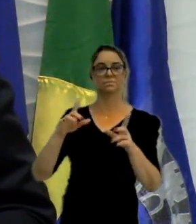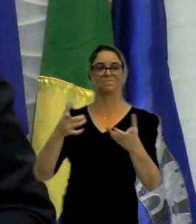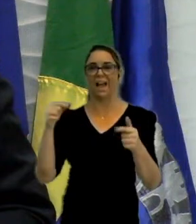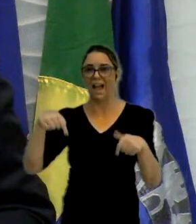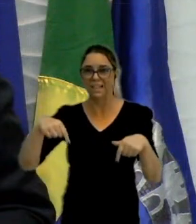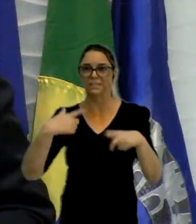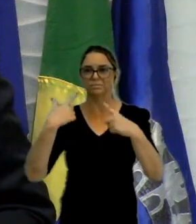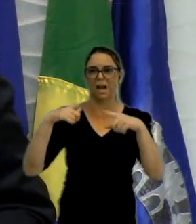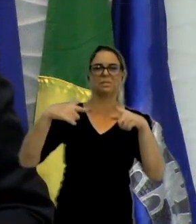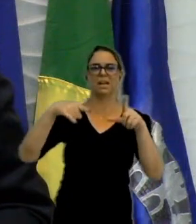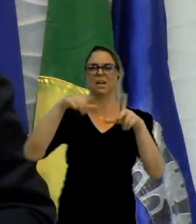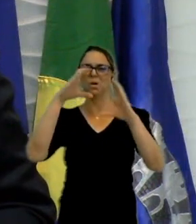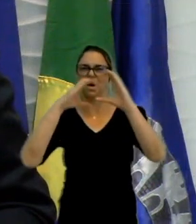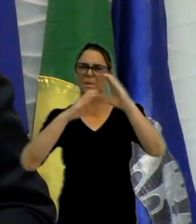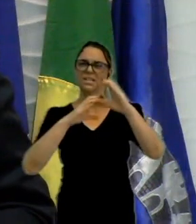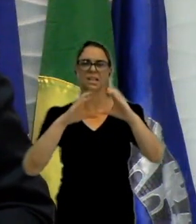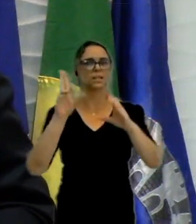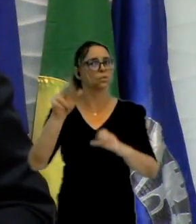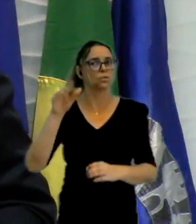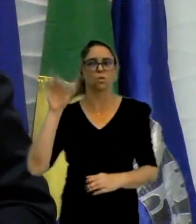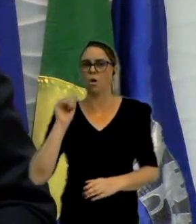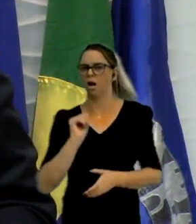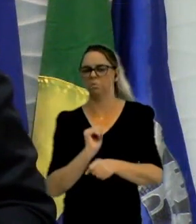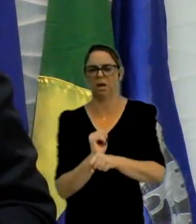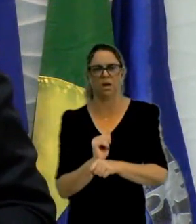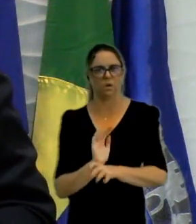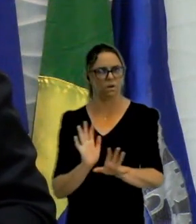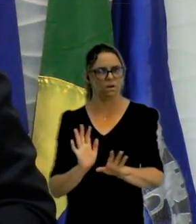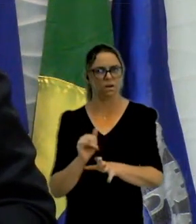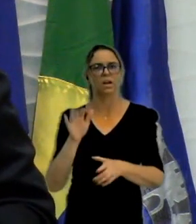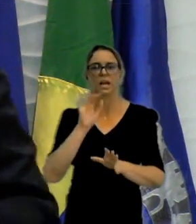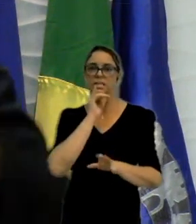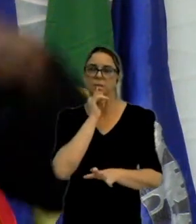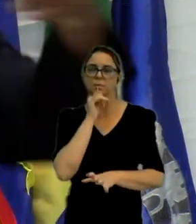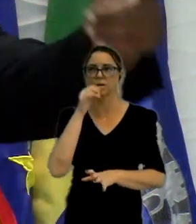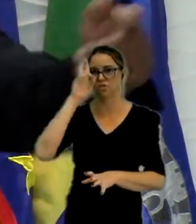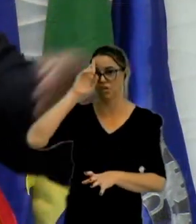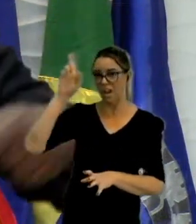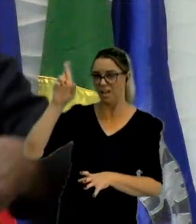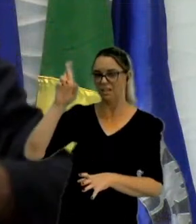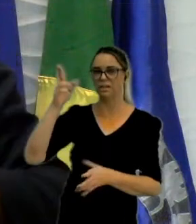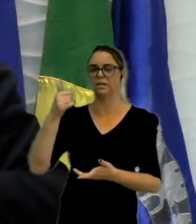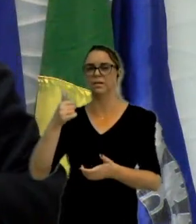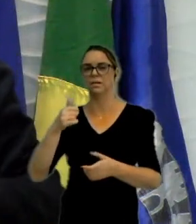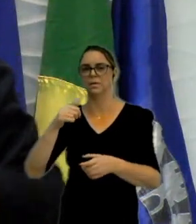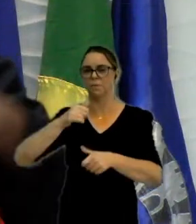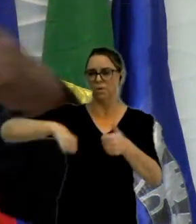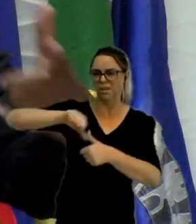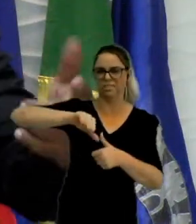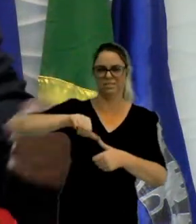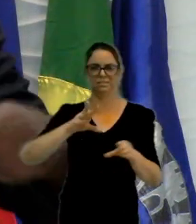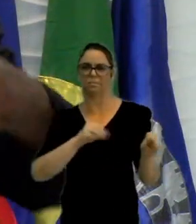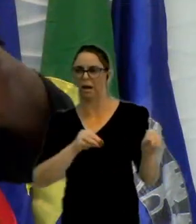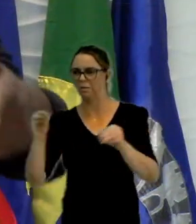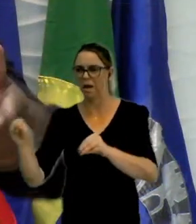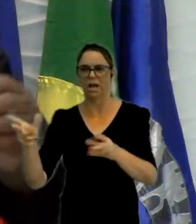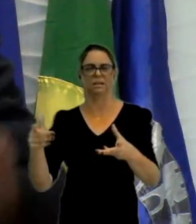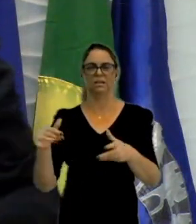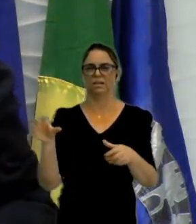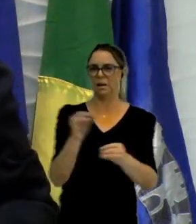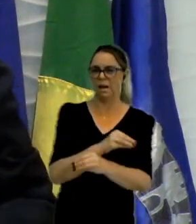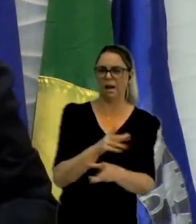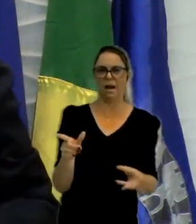Compesa. Eu não sei, muda gerente, bota para frente, bota para trás, agora vai, fica